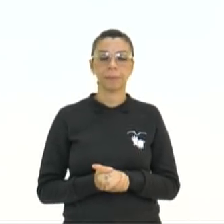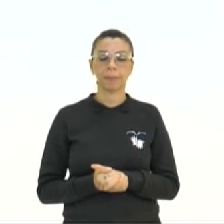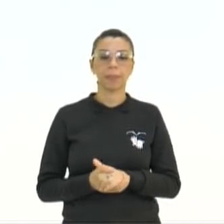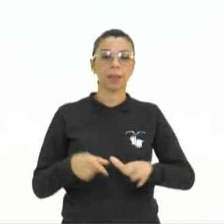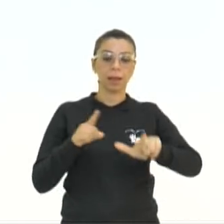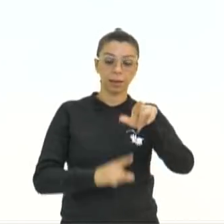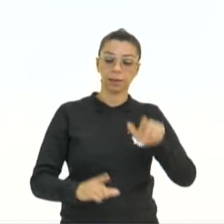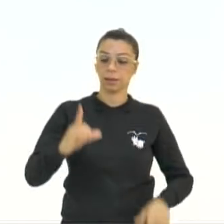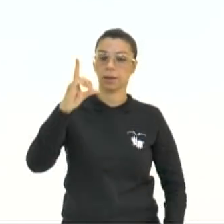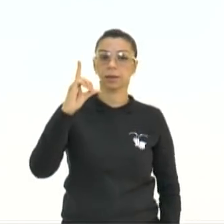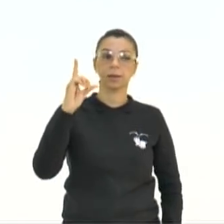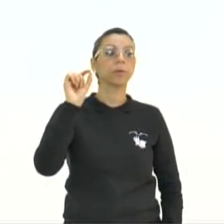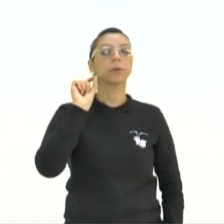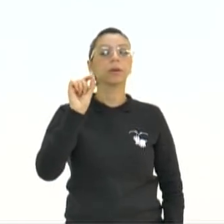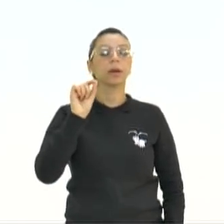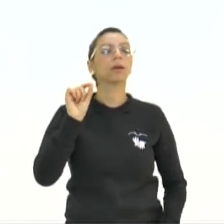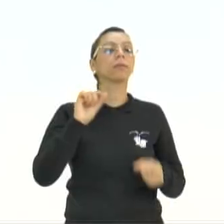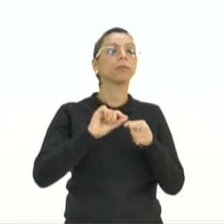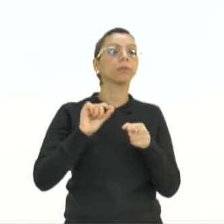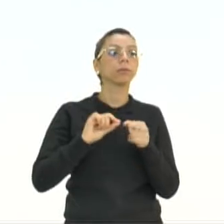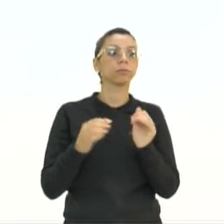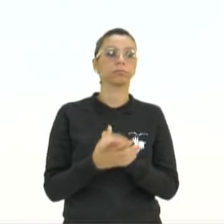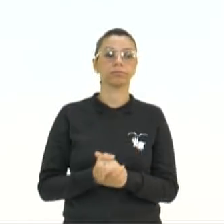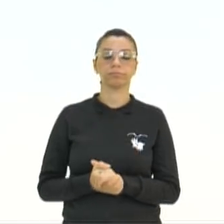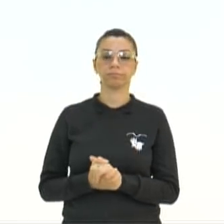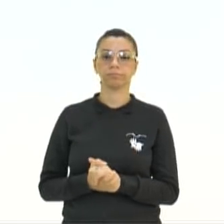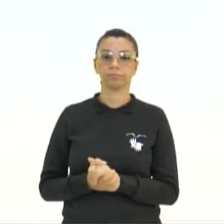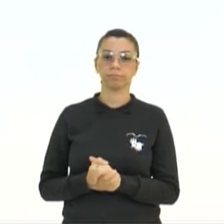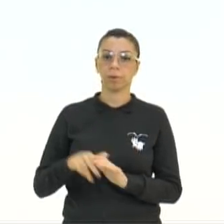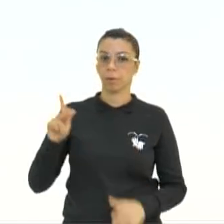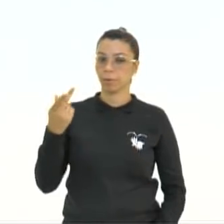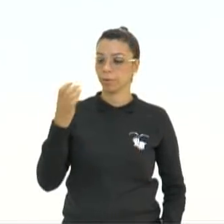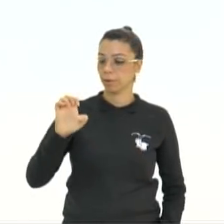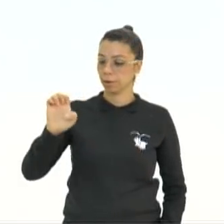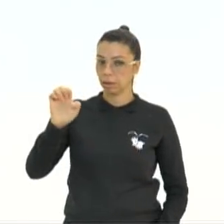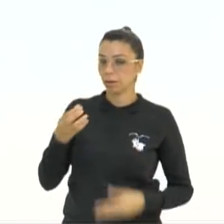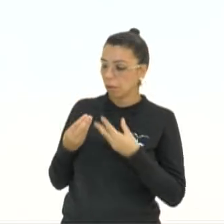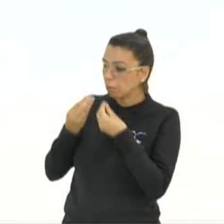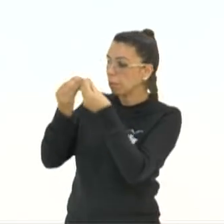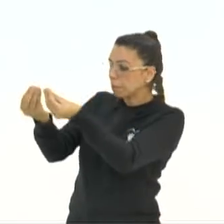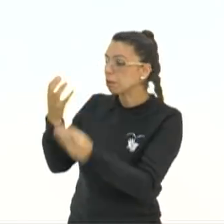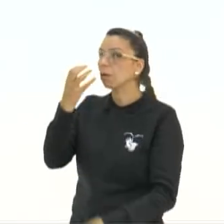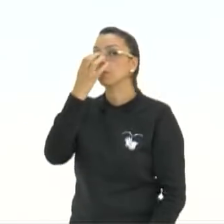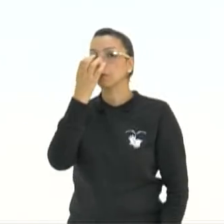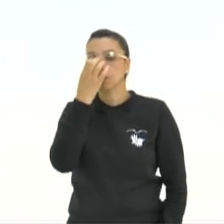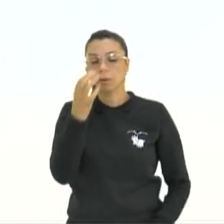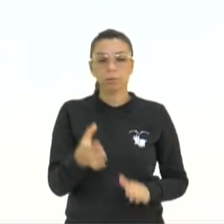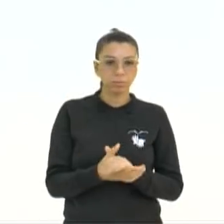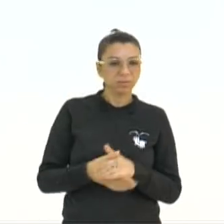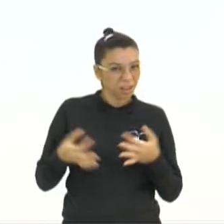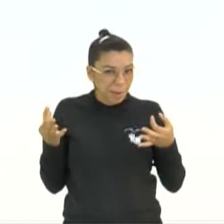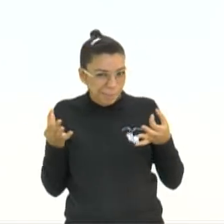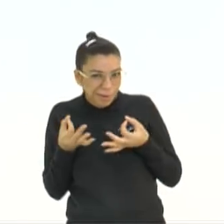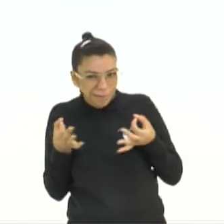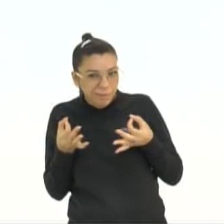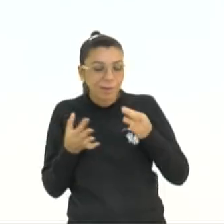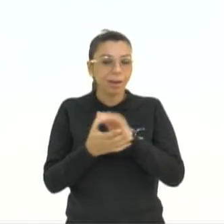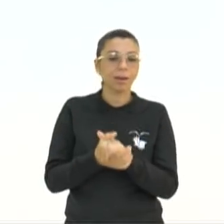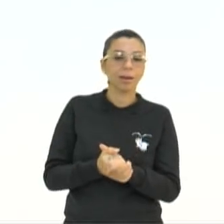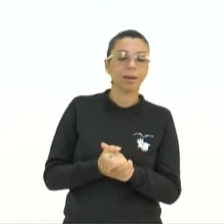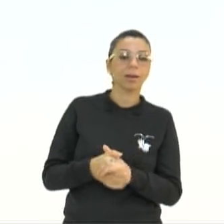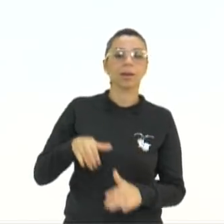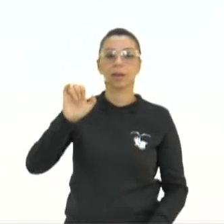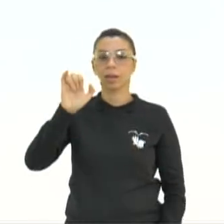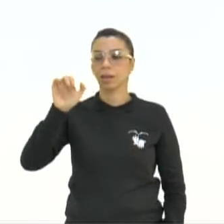E na letra D, o que ele está fazendo? Feeding his dog, certo? Acertou, colocou tudo certinho, colocou